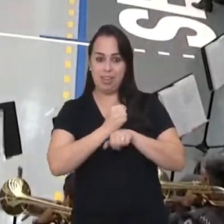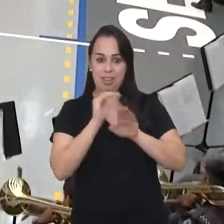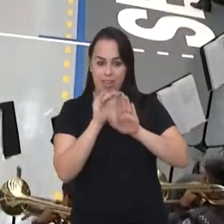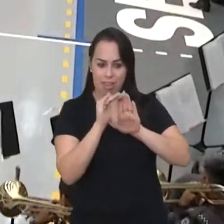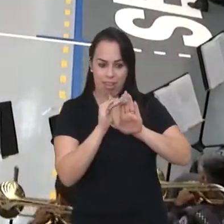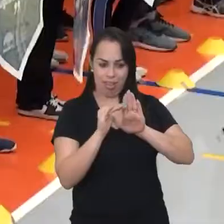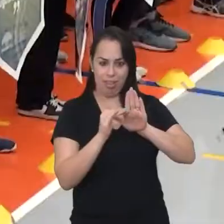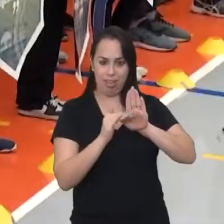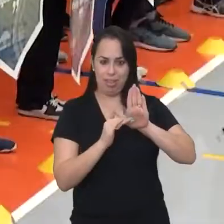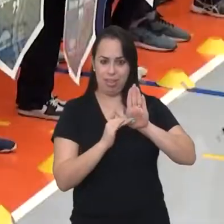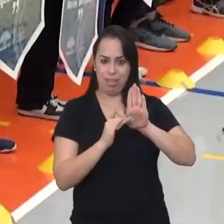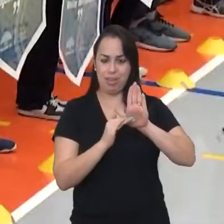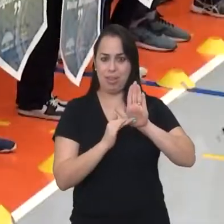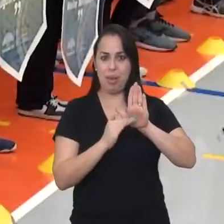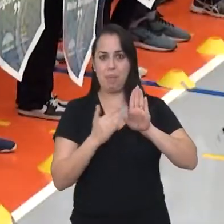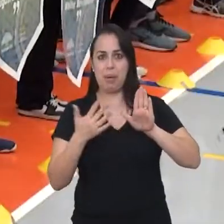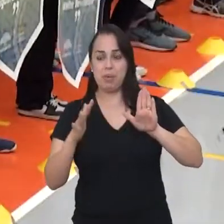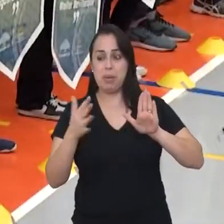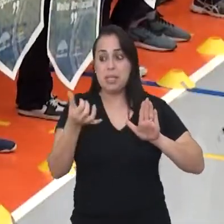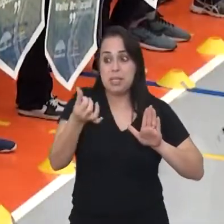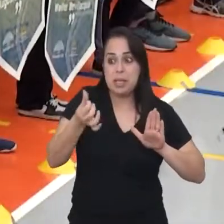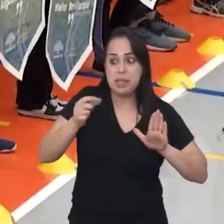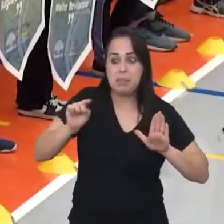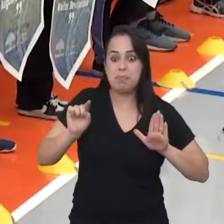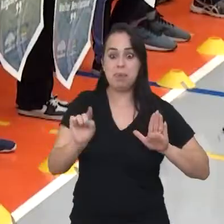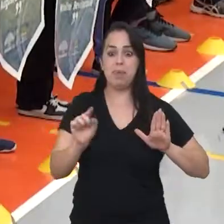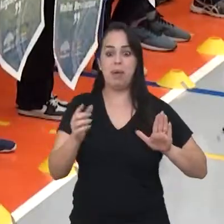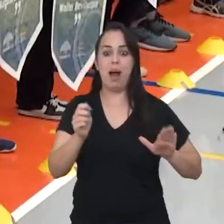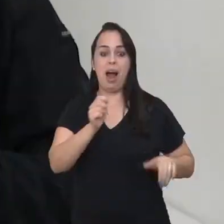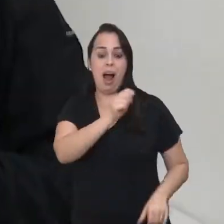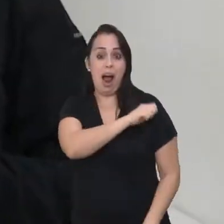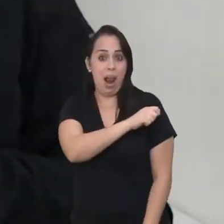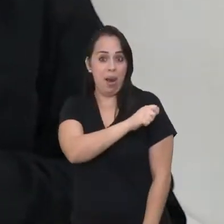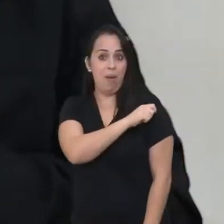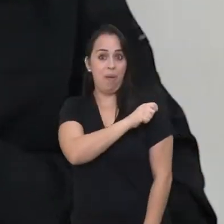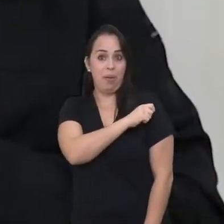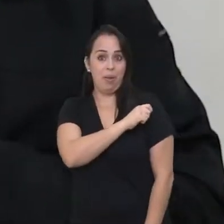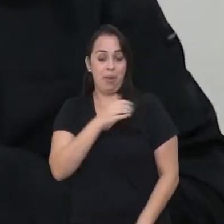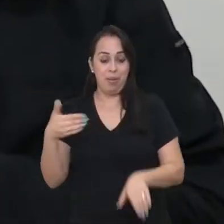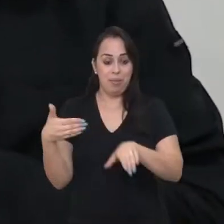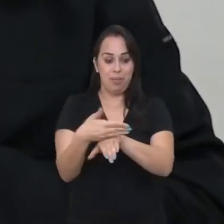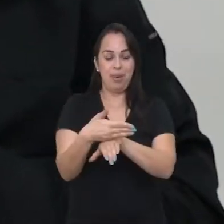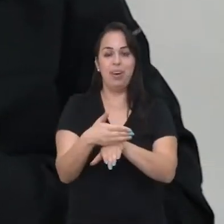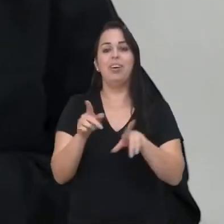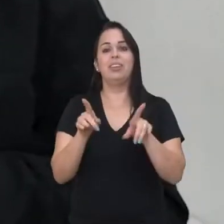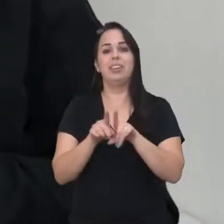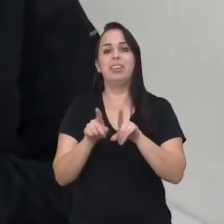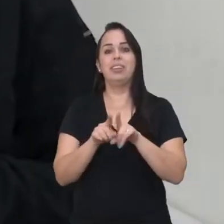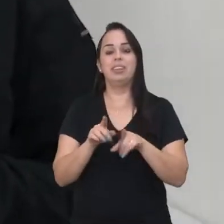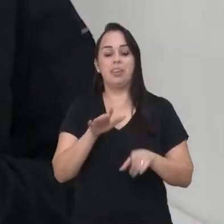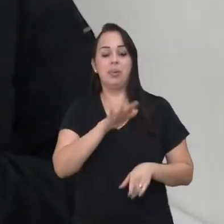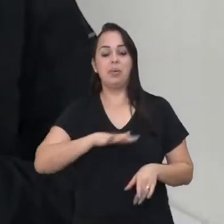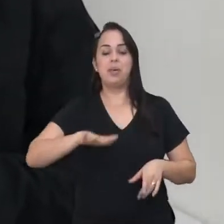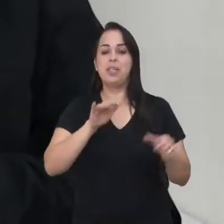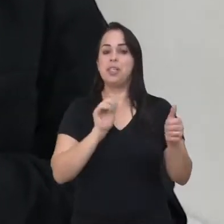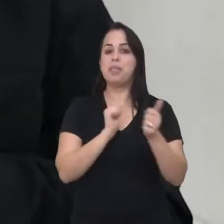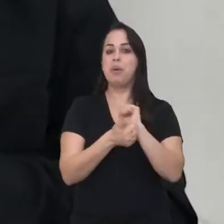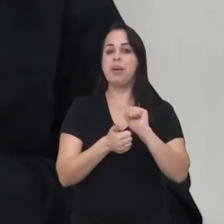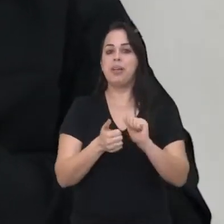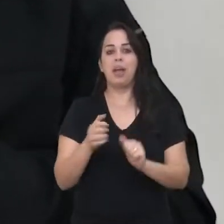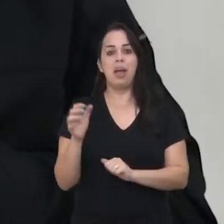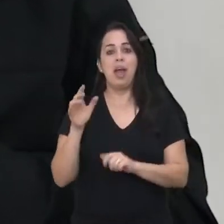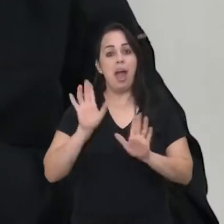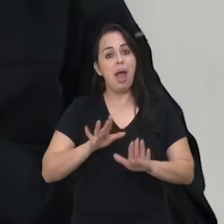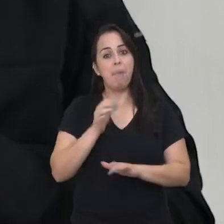toda a programação que vai mobilizar mais de 6.000 alunos. O esporte é uma grande oportunidade de aprendizagem, de aprendizado para os nossos